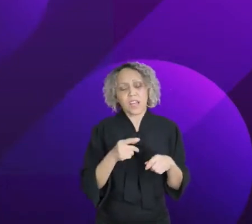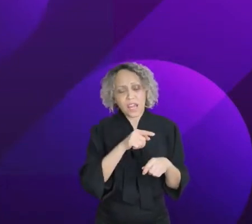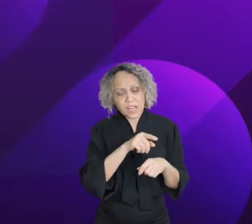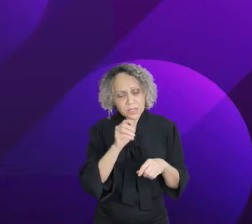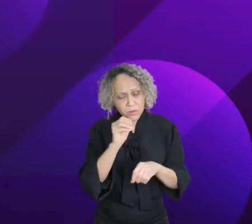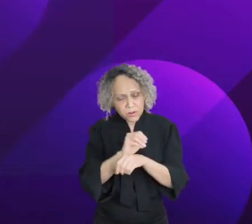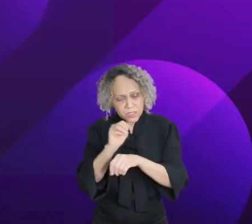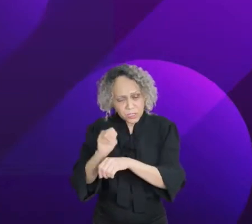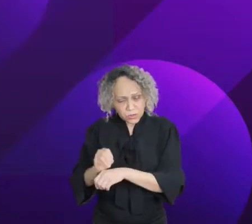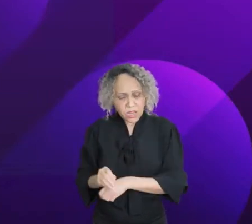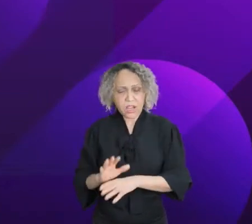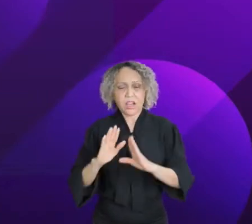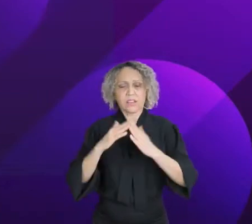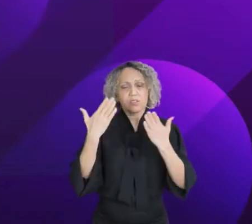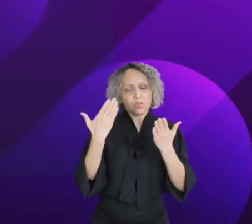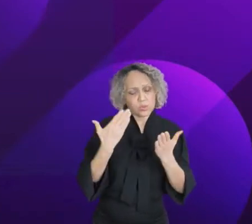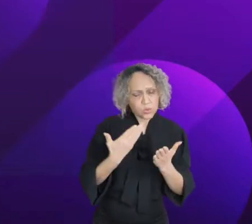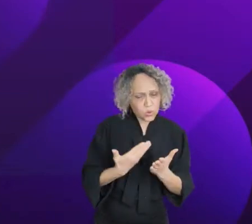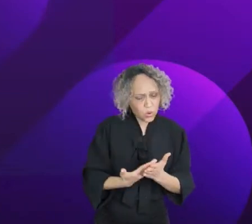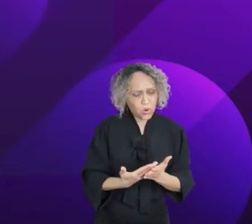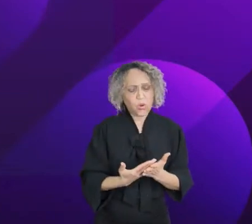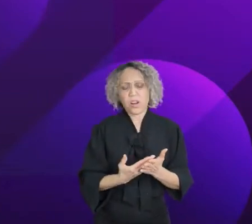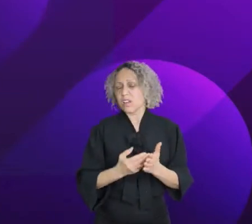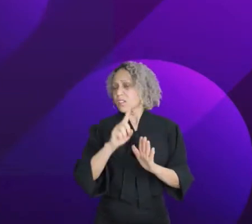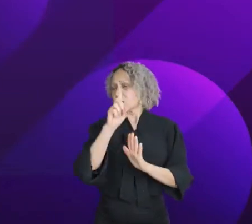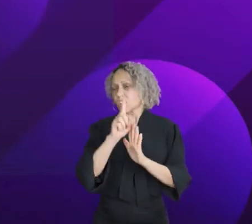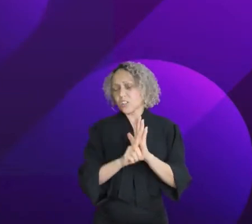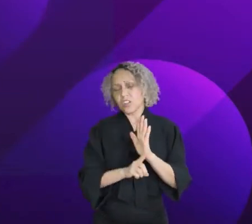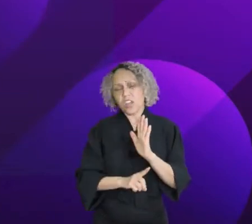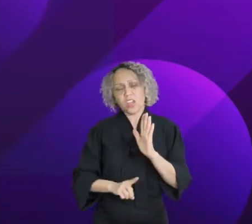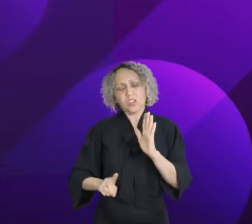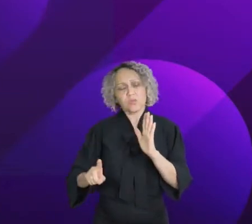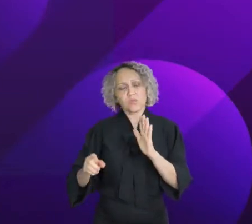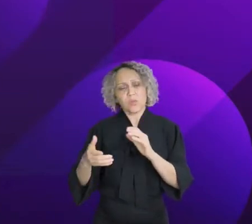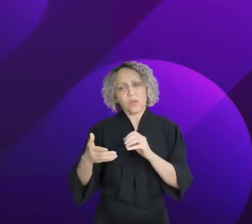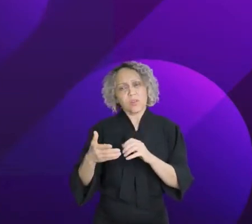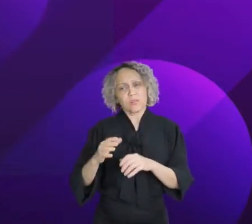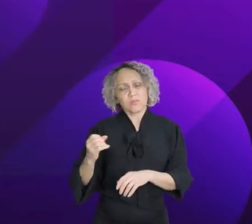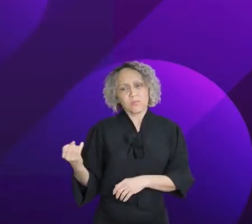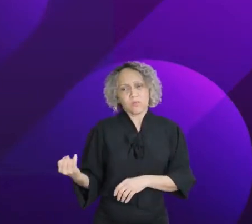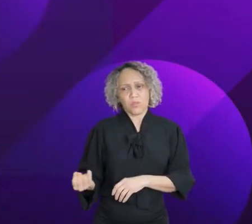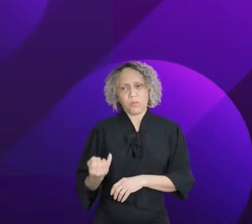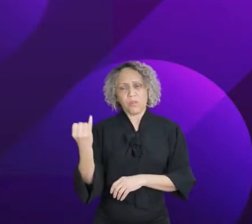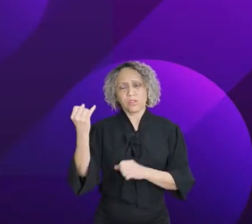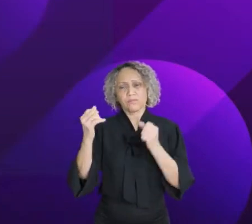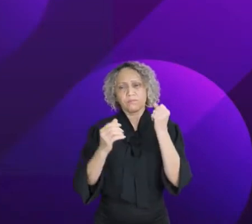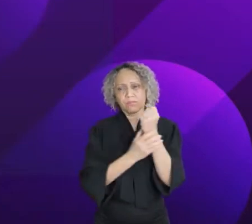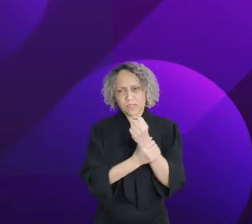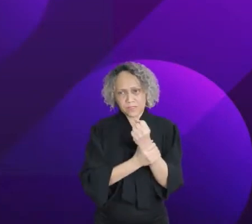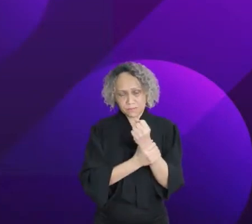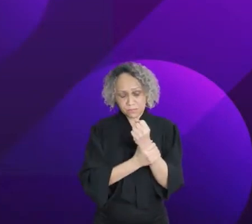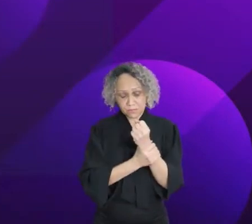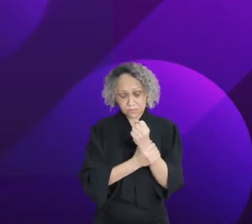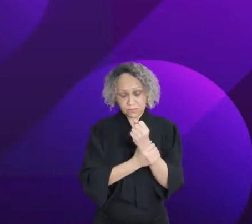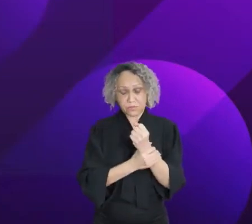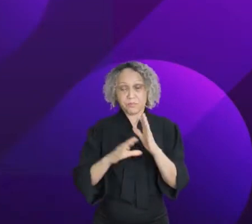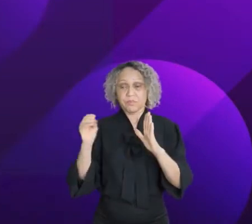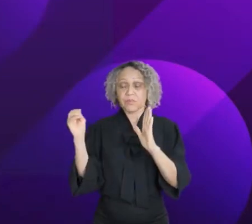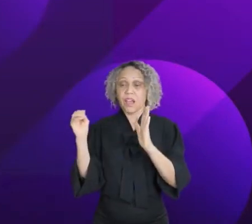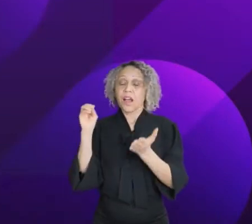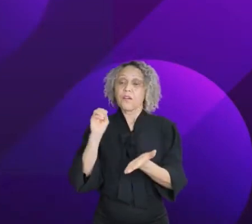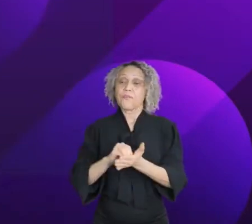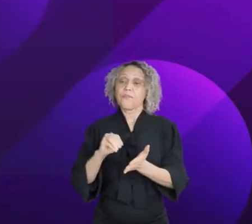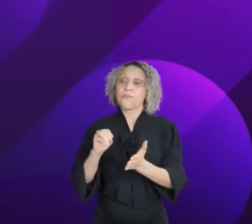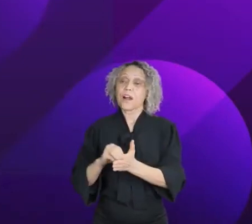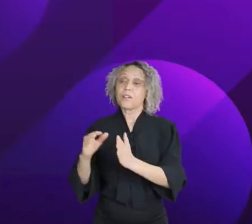e os direitos básicos, né? O nosso déficit habitacional ele não é pequeno, é um desafio para o